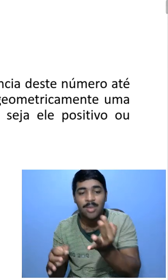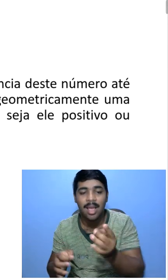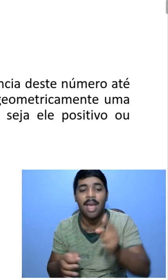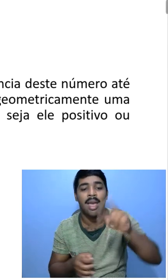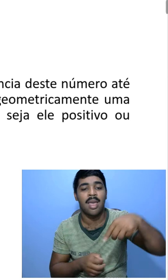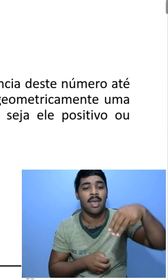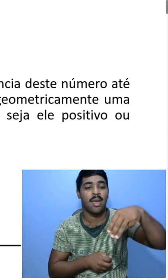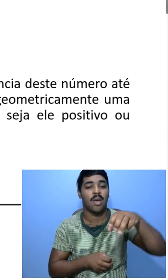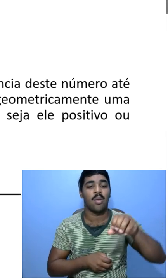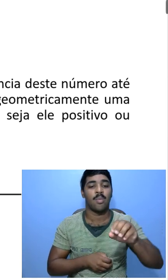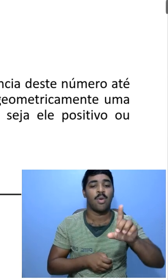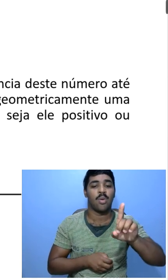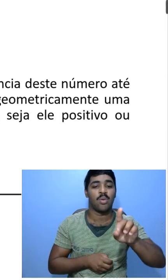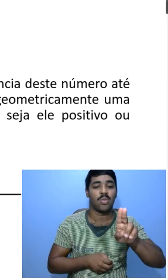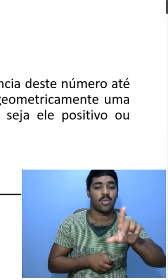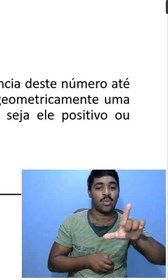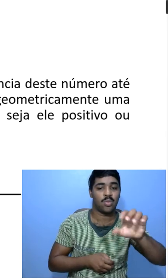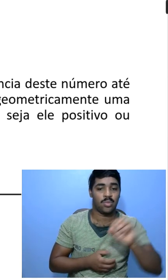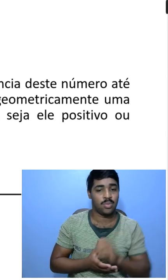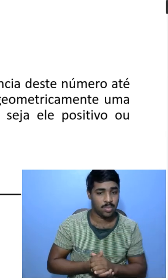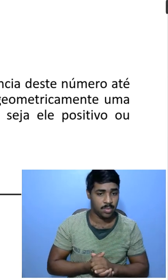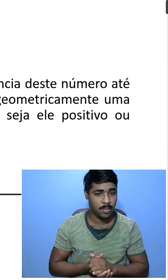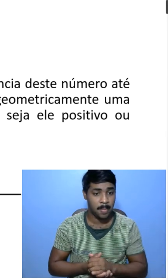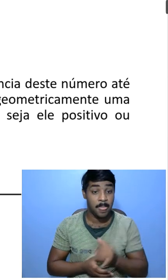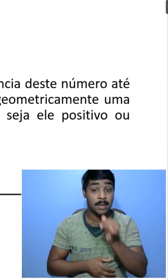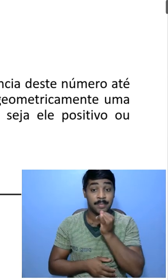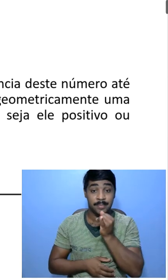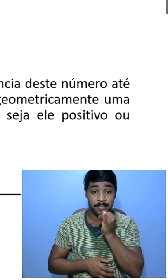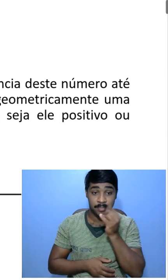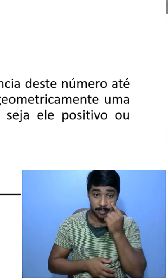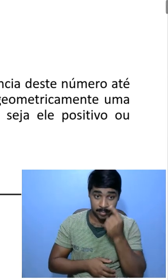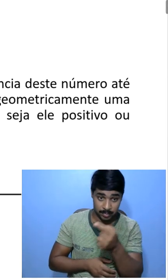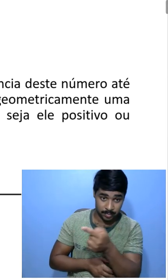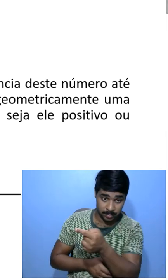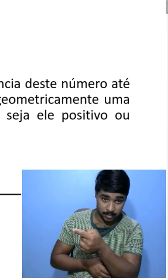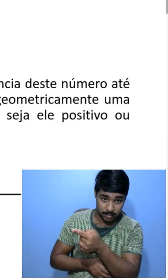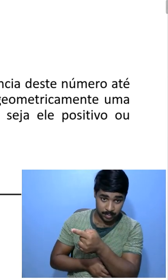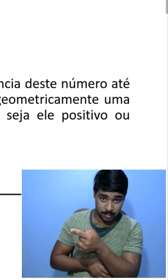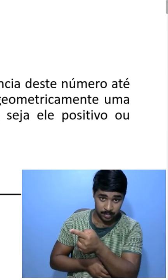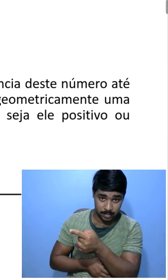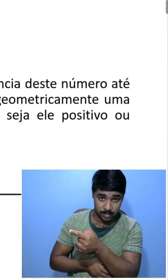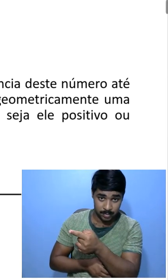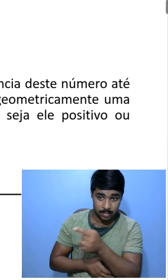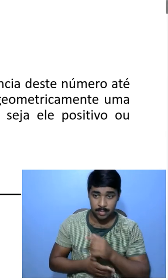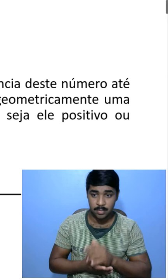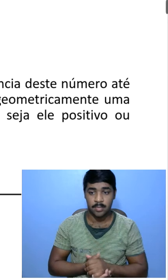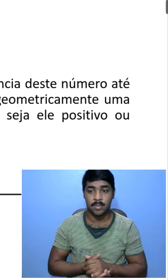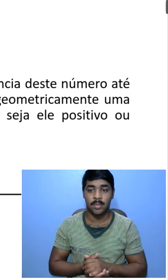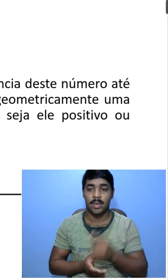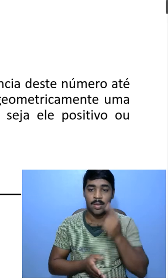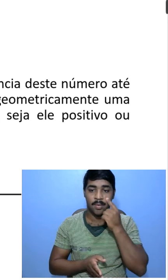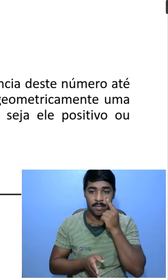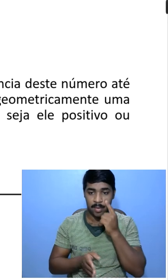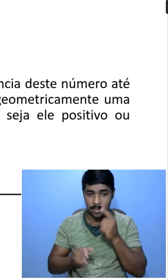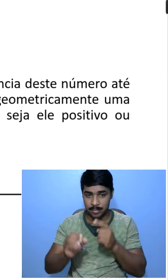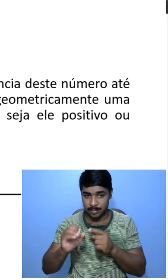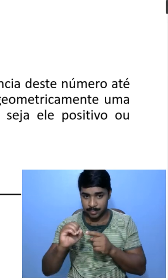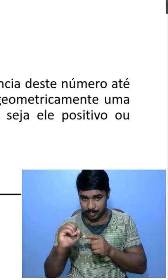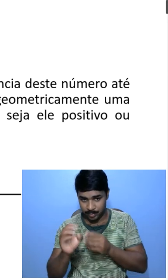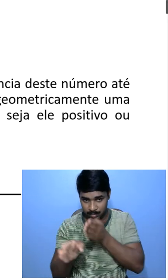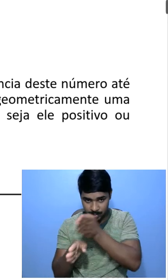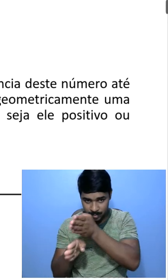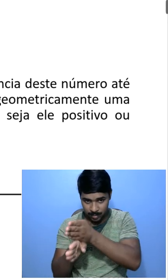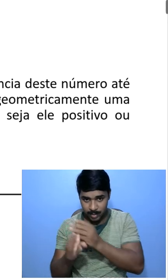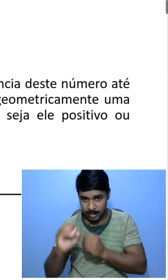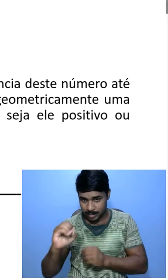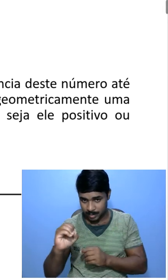positivo. Aqui, ó, um exemplo. Por exemplo, do zero até o